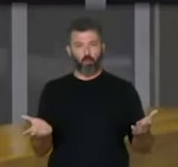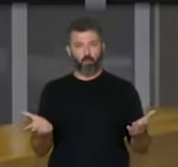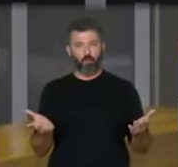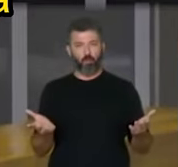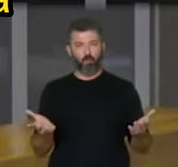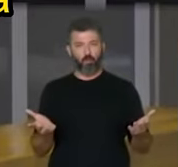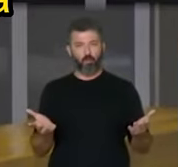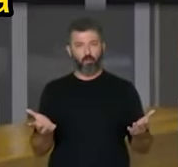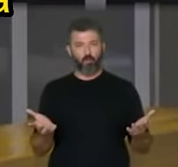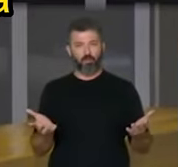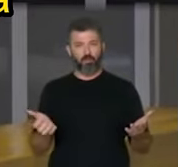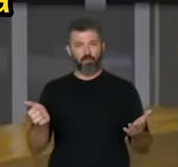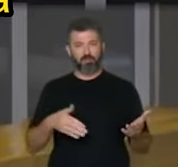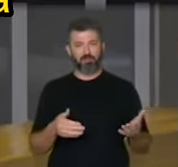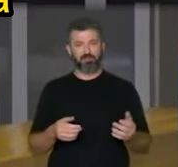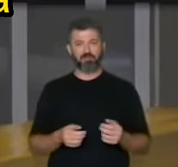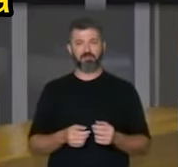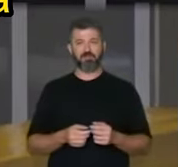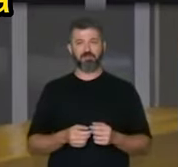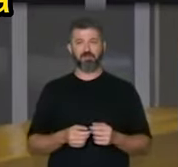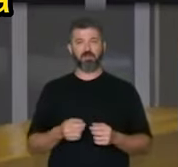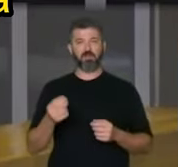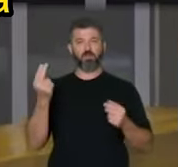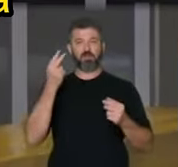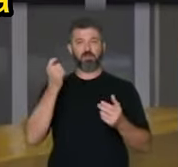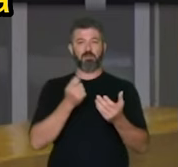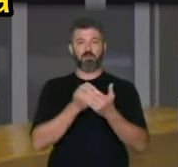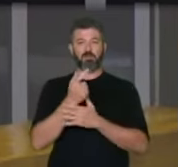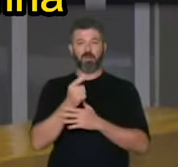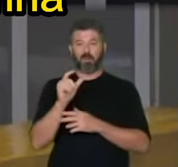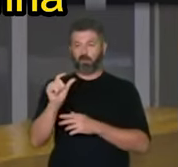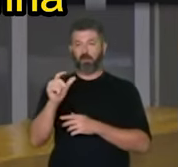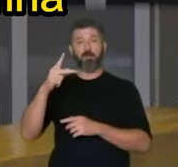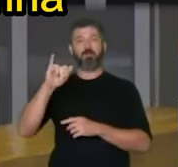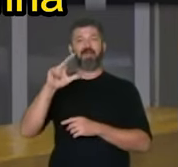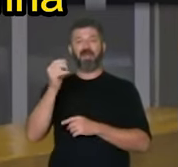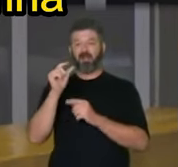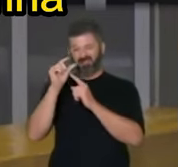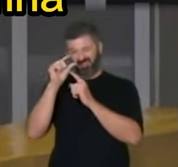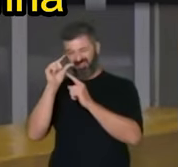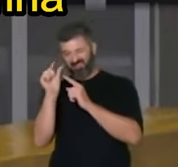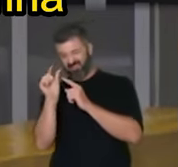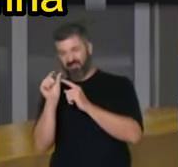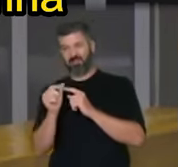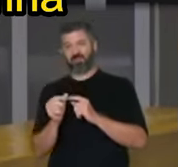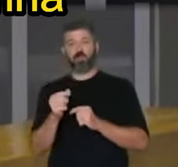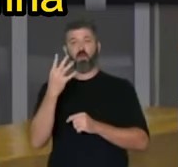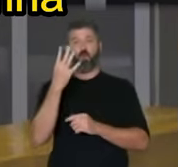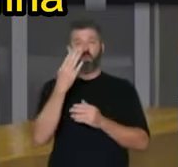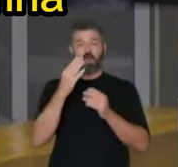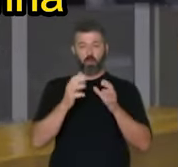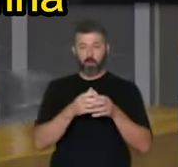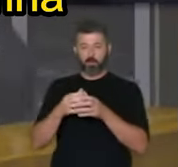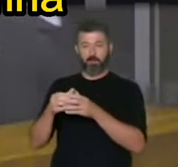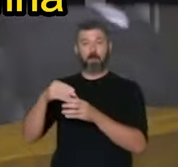R$18. Não dá para comprar nem a pontinha da picanha. Dá para comprar 4 pacotes de